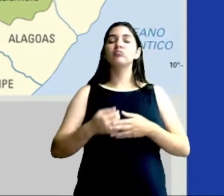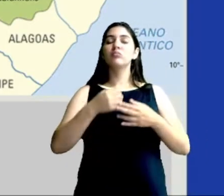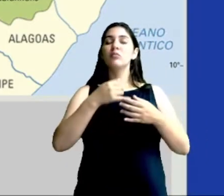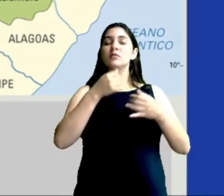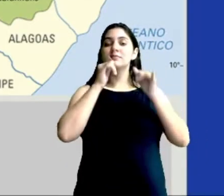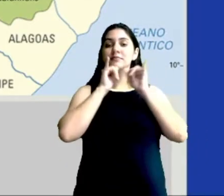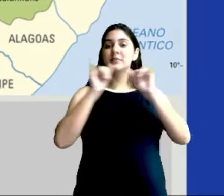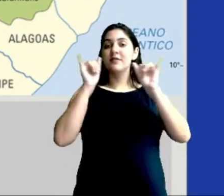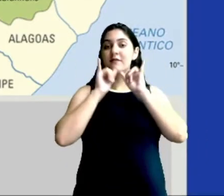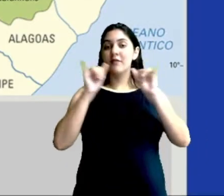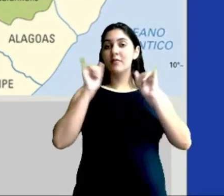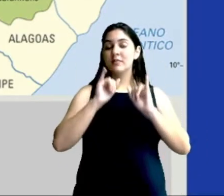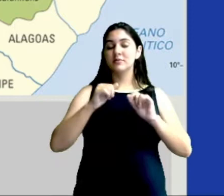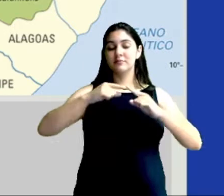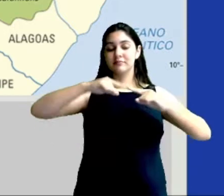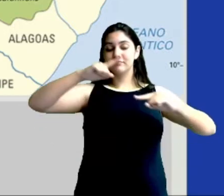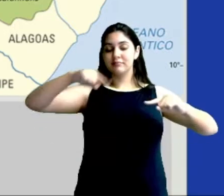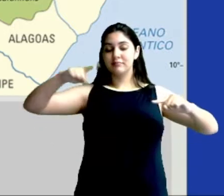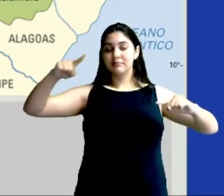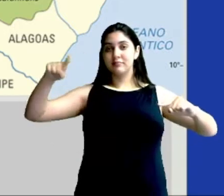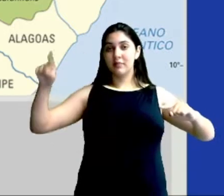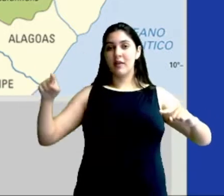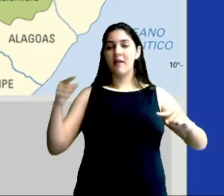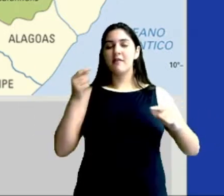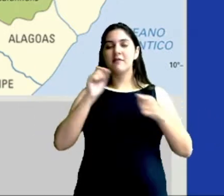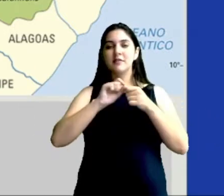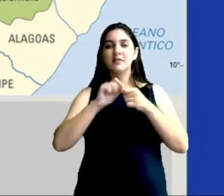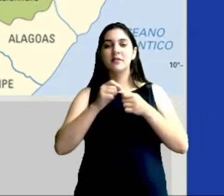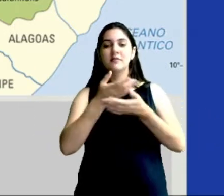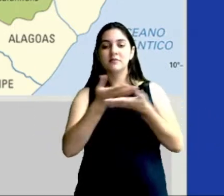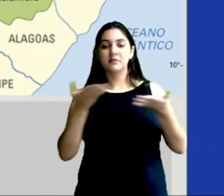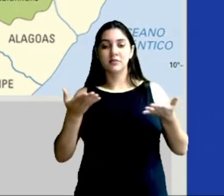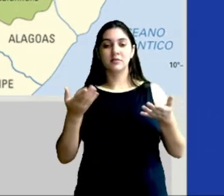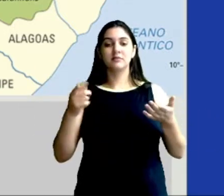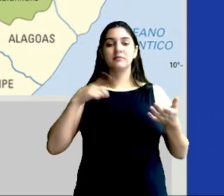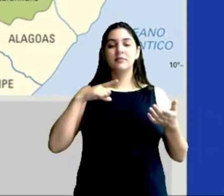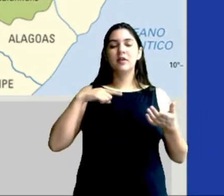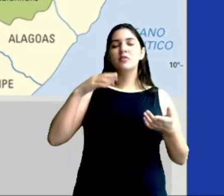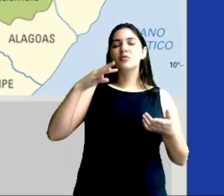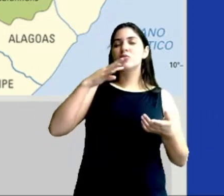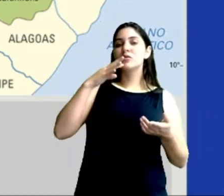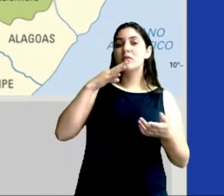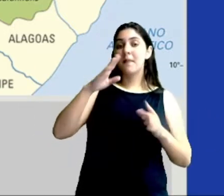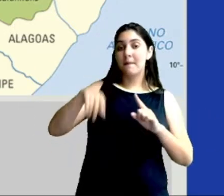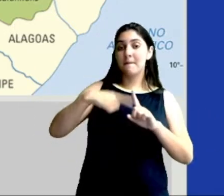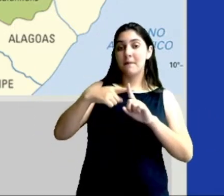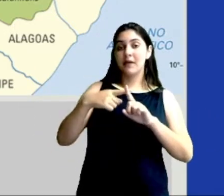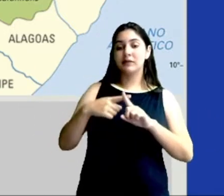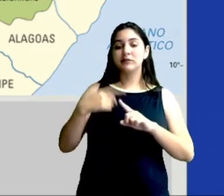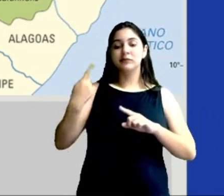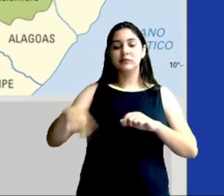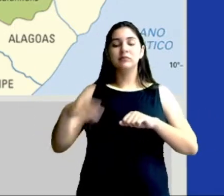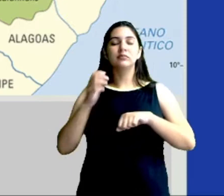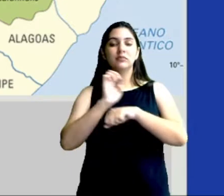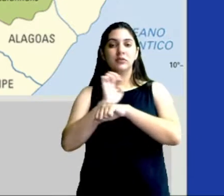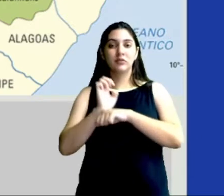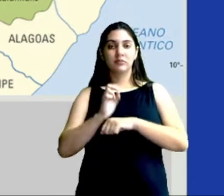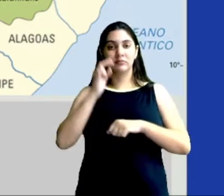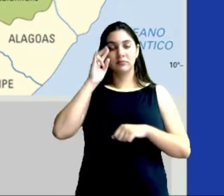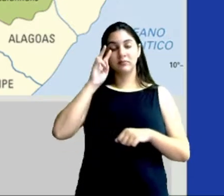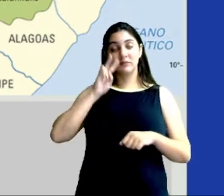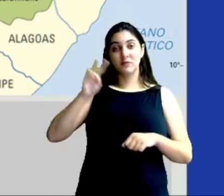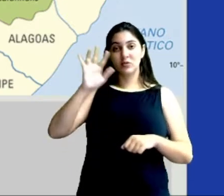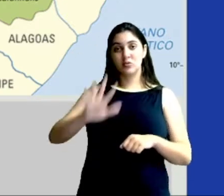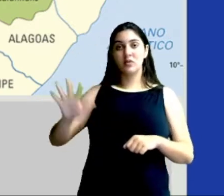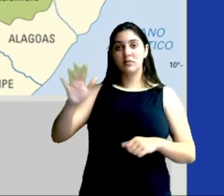que vai fazer vocês se apropriarem um pouco mais sobre esse estado. Observem aí na imagem